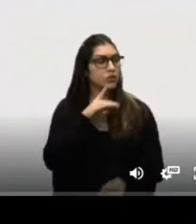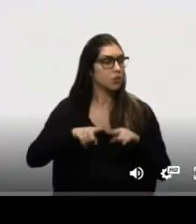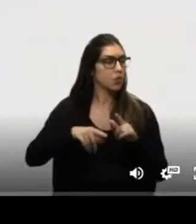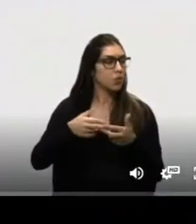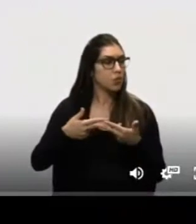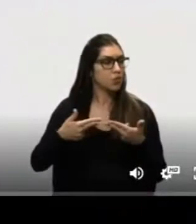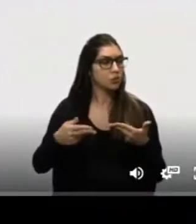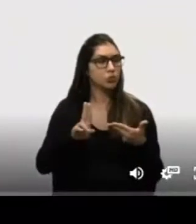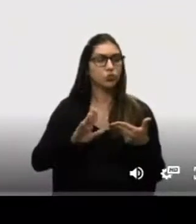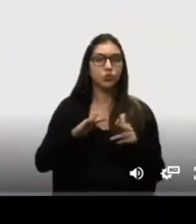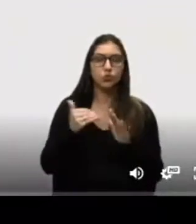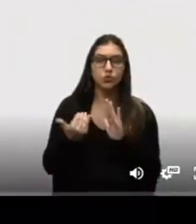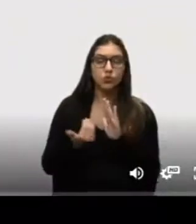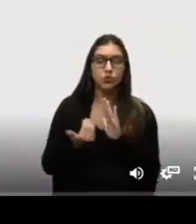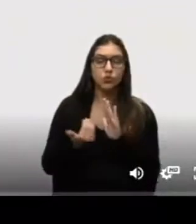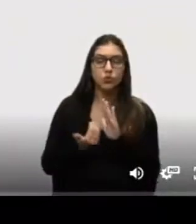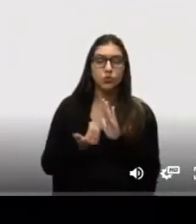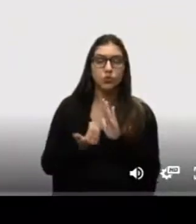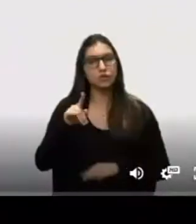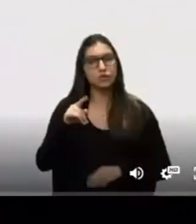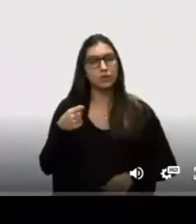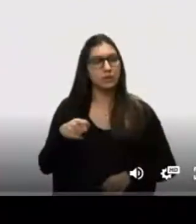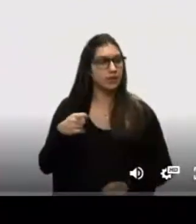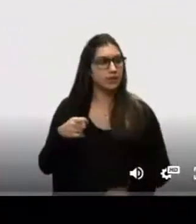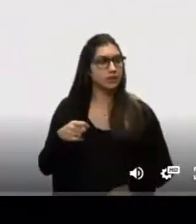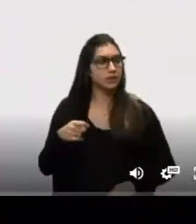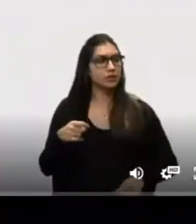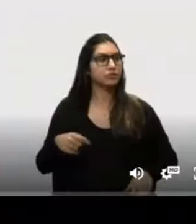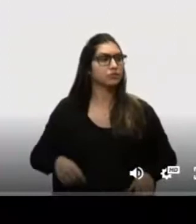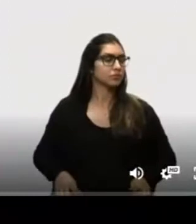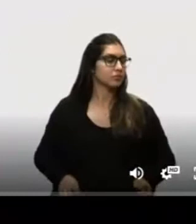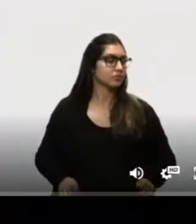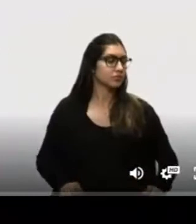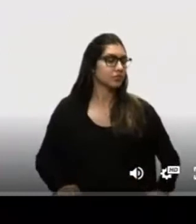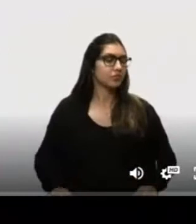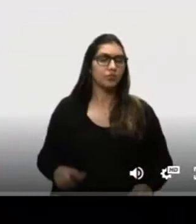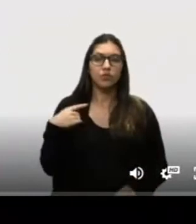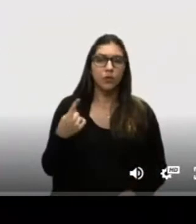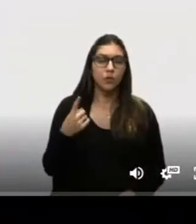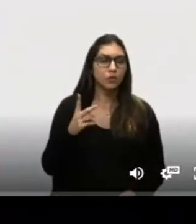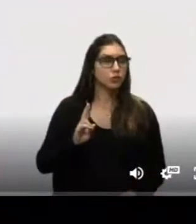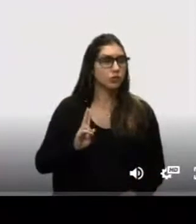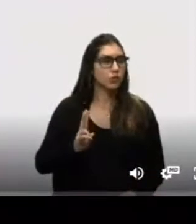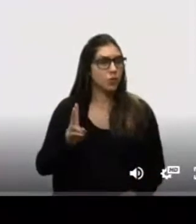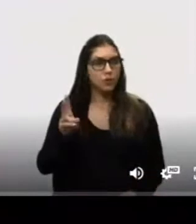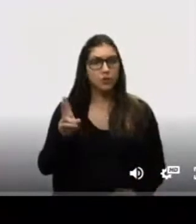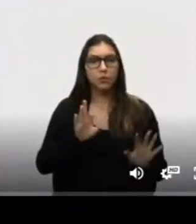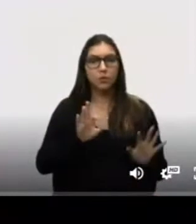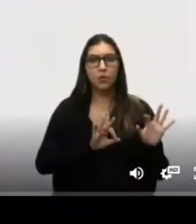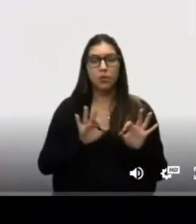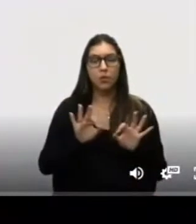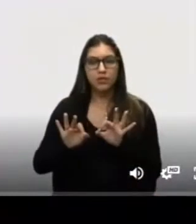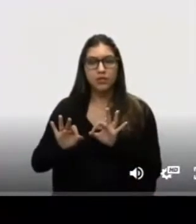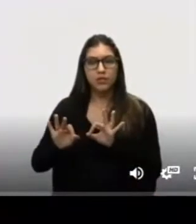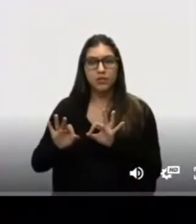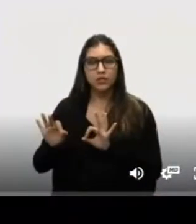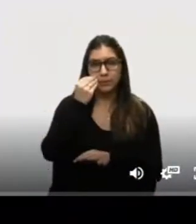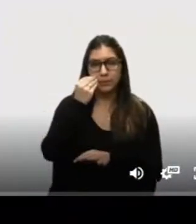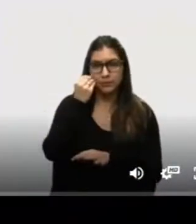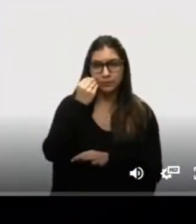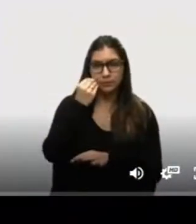os cuidados que estão relacionados com esse equipamento, nós vamos dar sequência então aos procedimentos